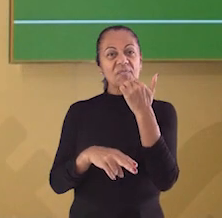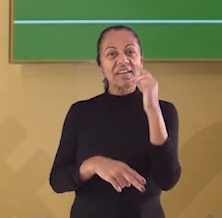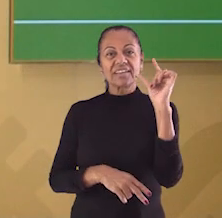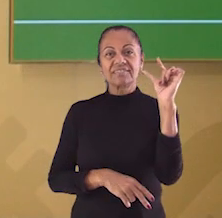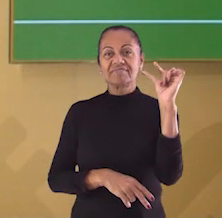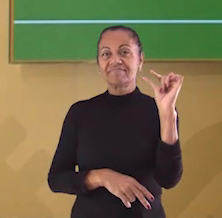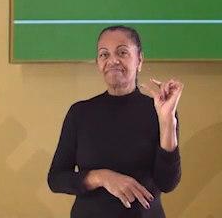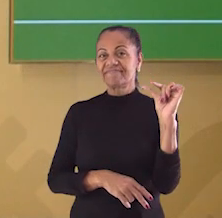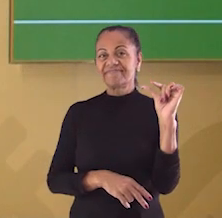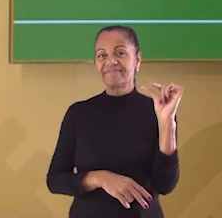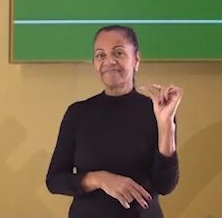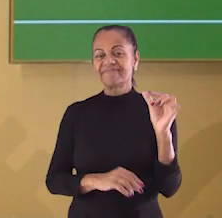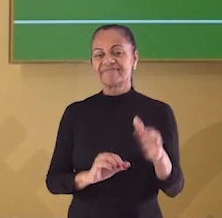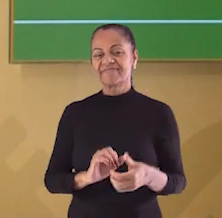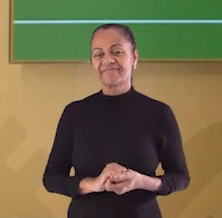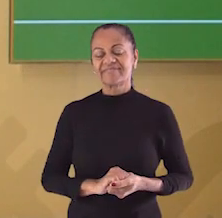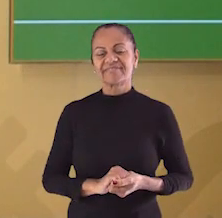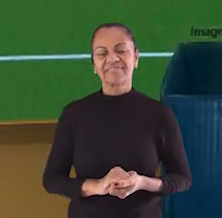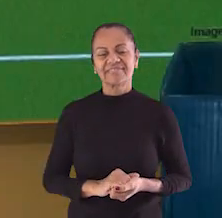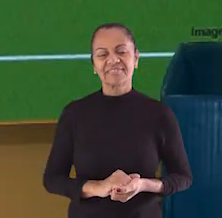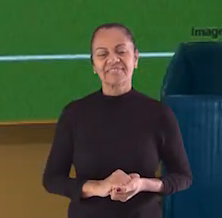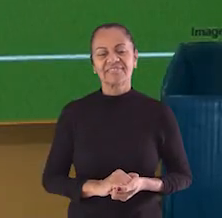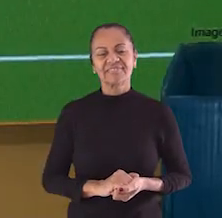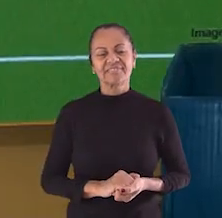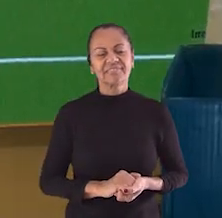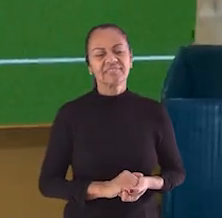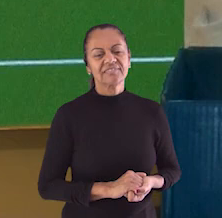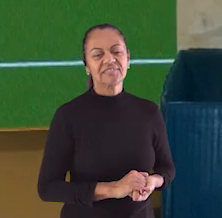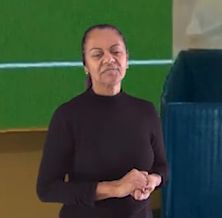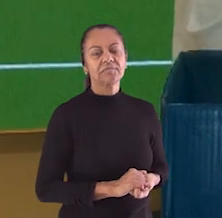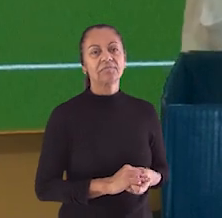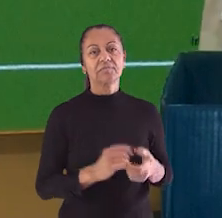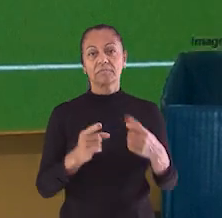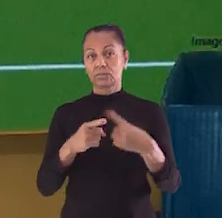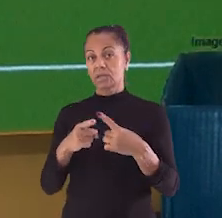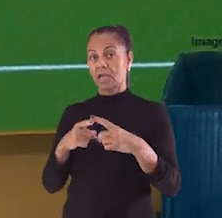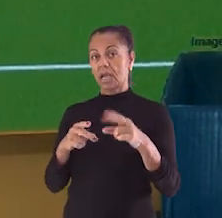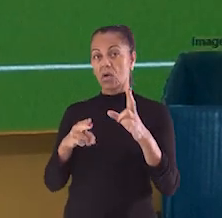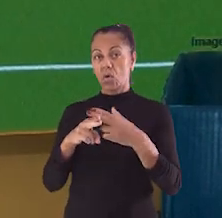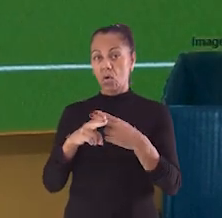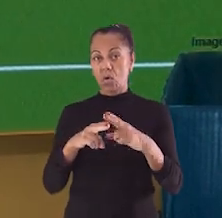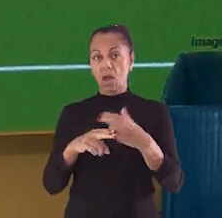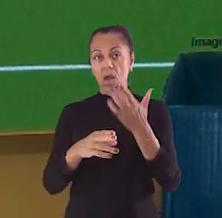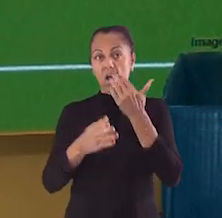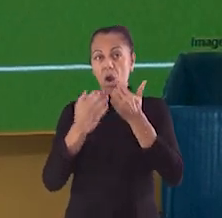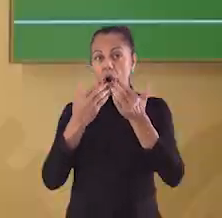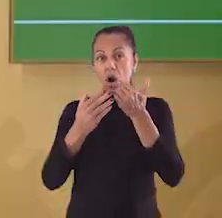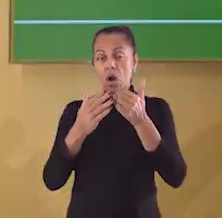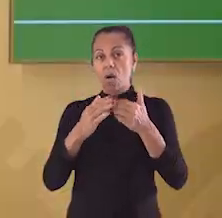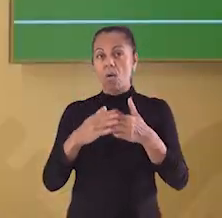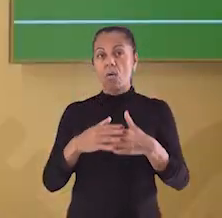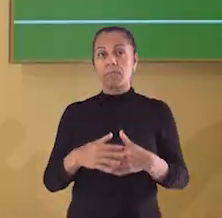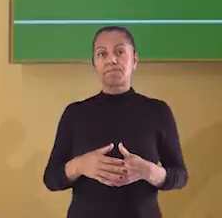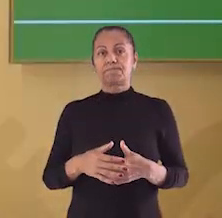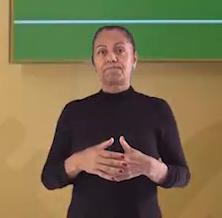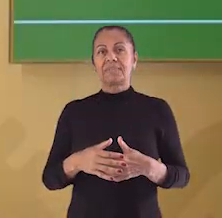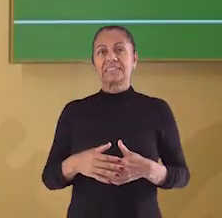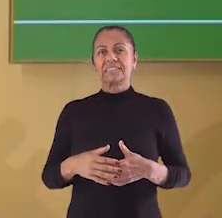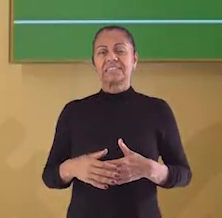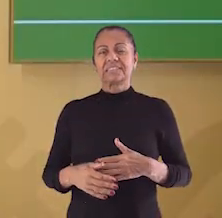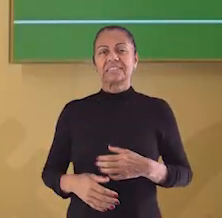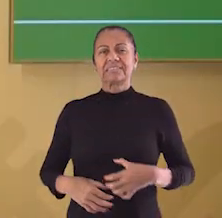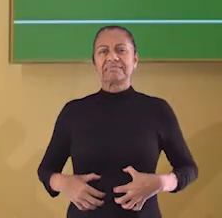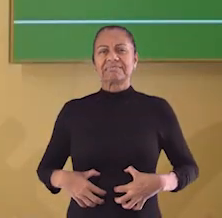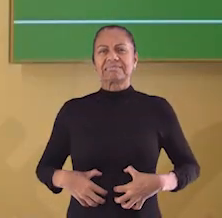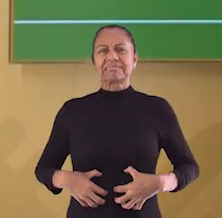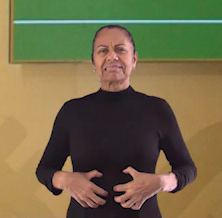Chocolate. Chocolate. Infelizmente, a gente tem que comer pouco chocolate. Mas tem uma razão pra isso, né? Se a gente comer muito chocolate, o que acontece? A